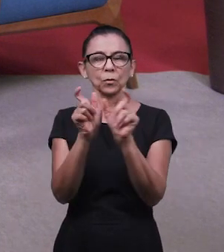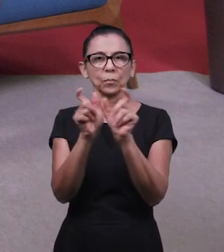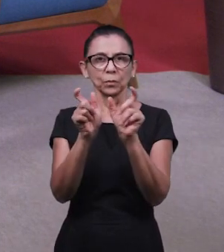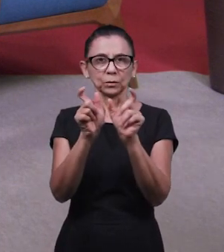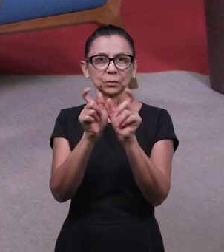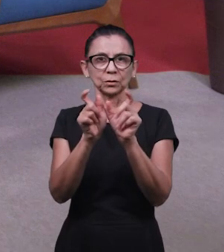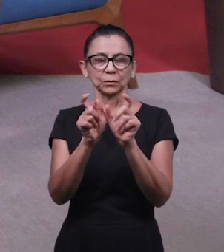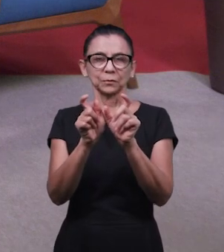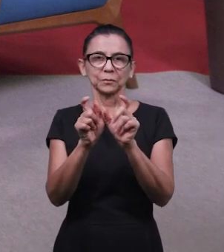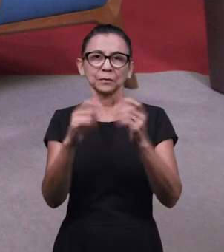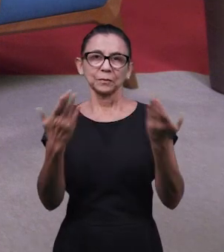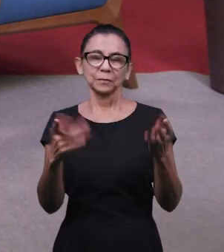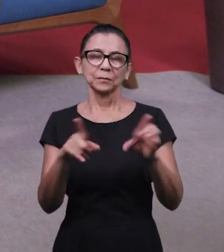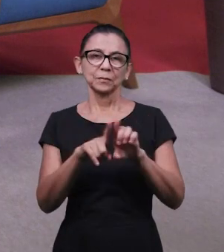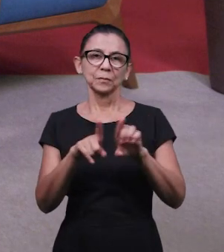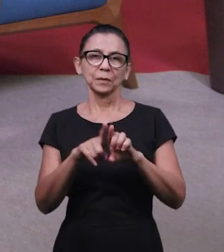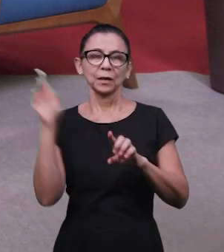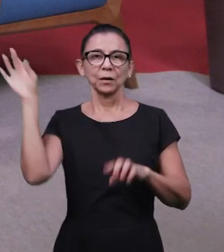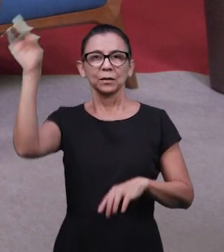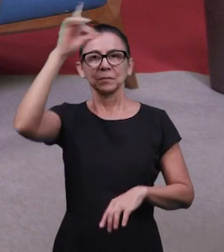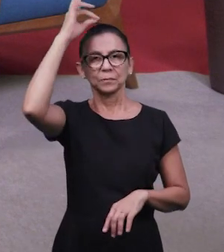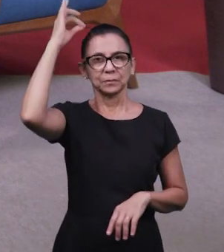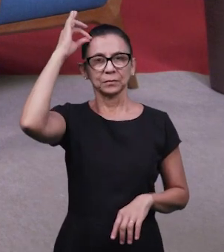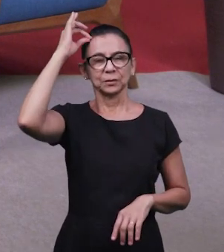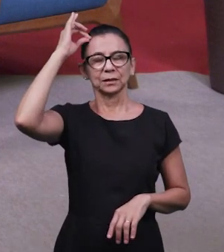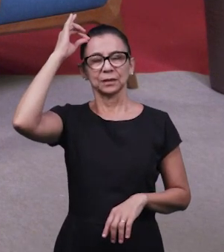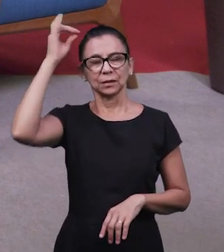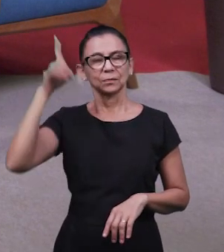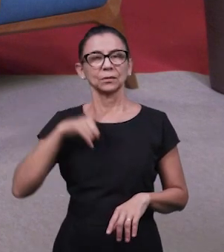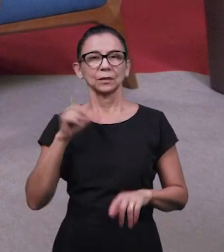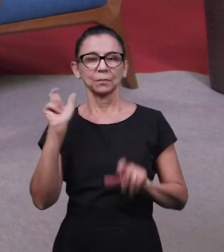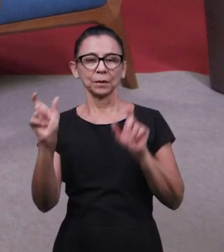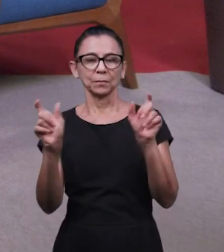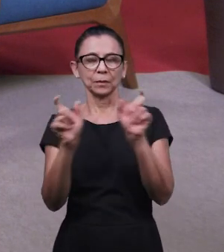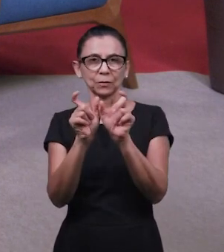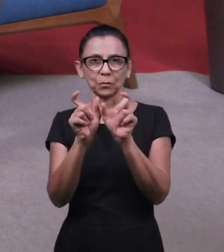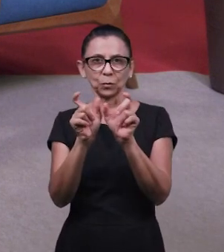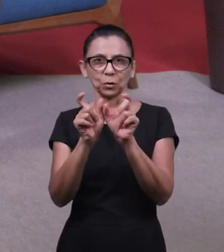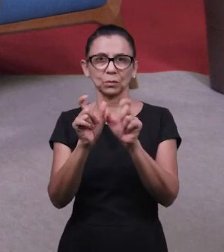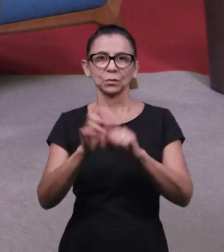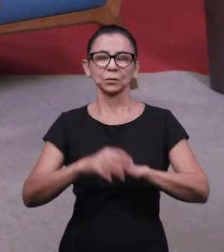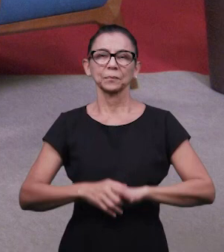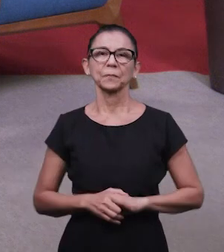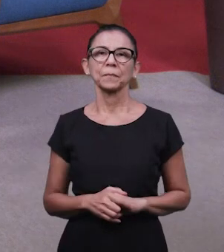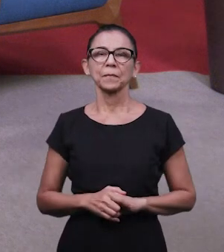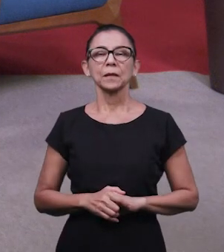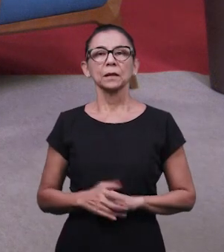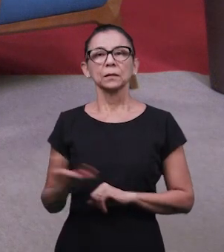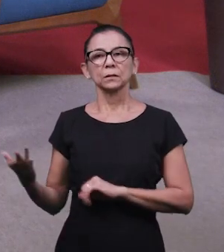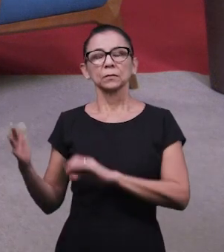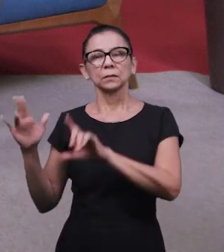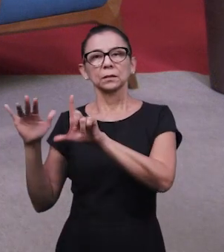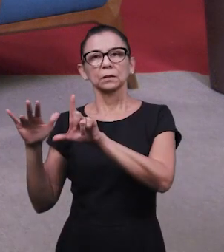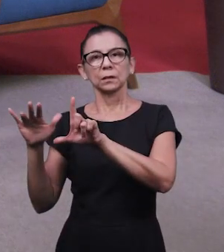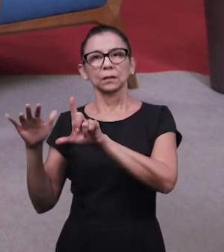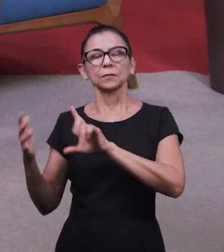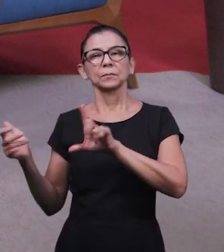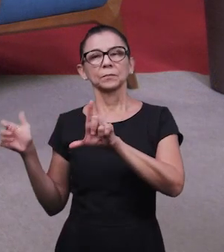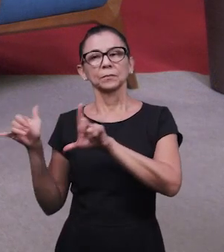composto da pessoa da Trindade, só tem um que tem 2 nomes, o Espírito Santo. Glória a Glória a Deus. Jesus. Glória a Amém. Deus.